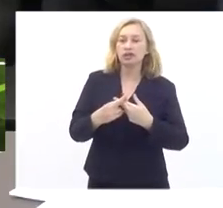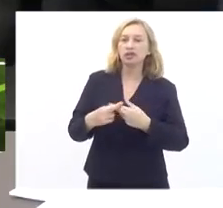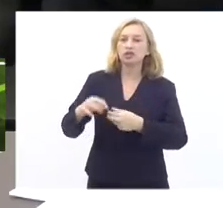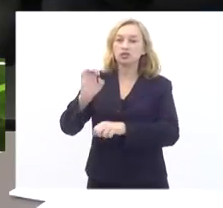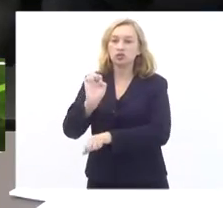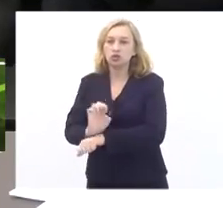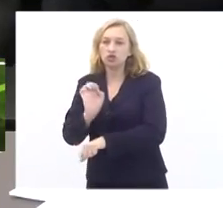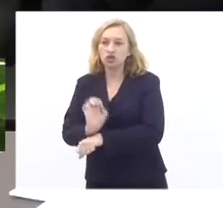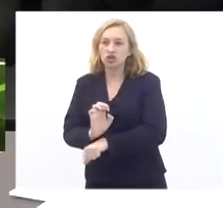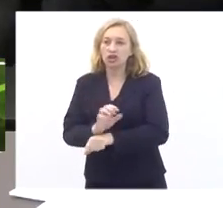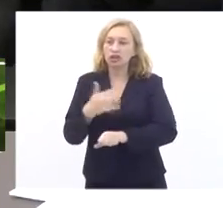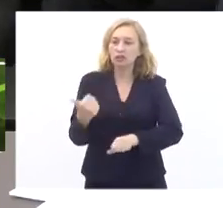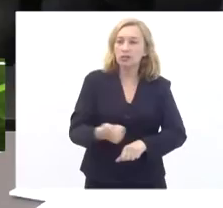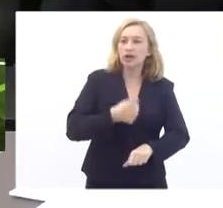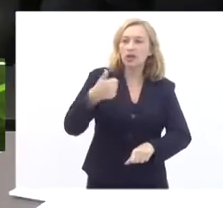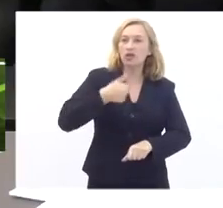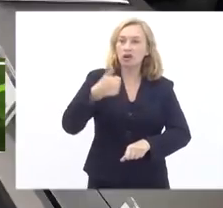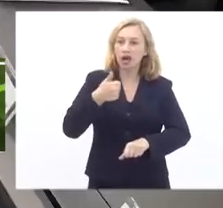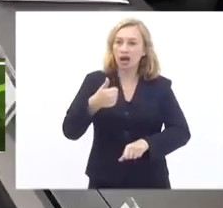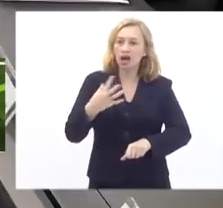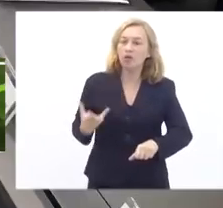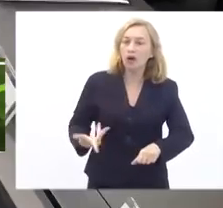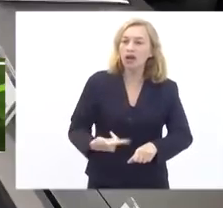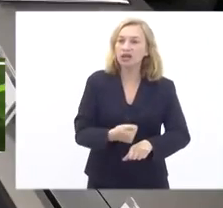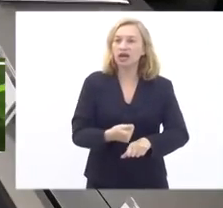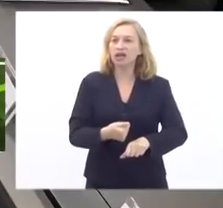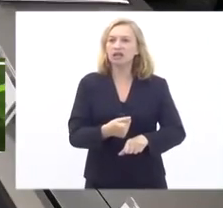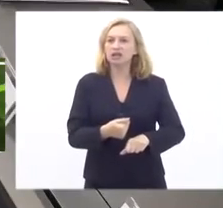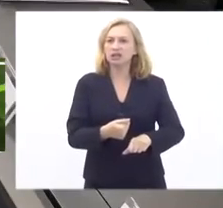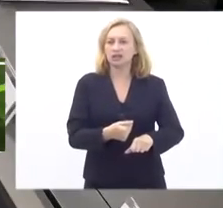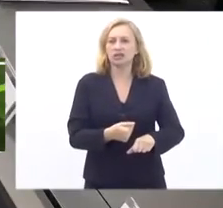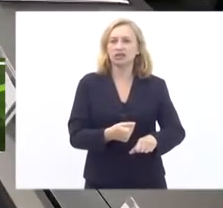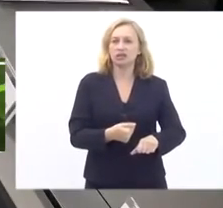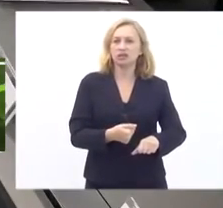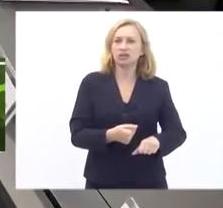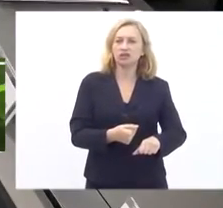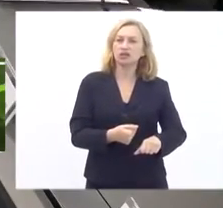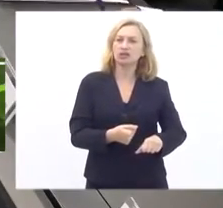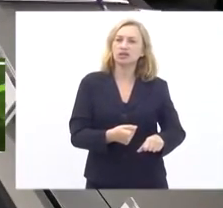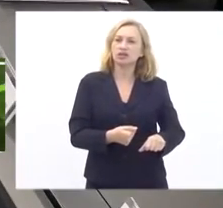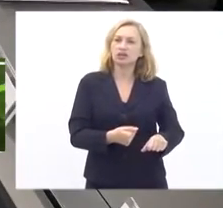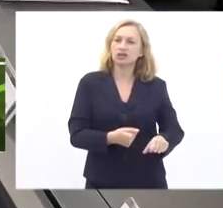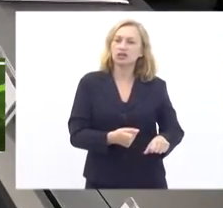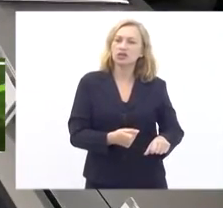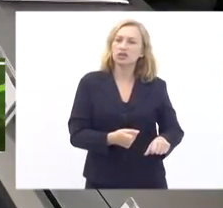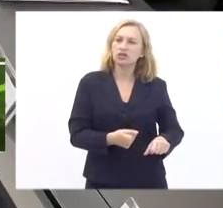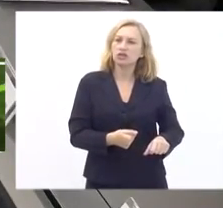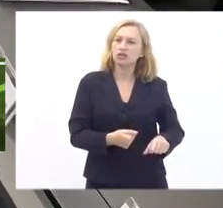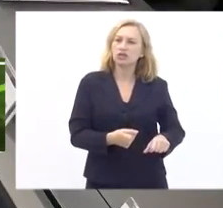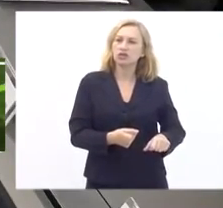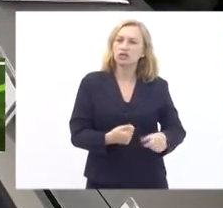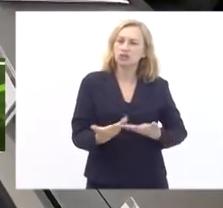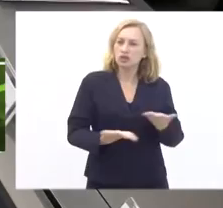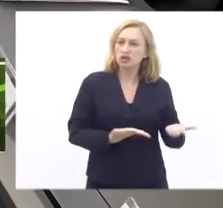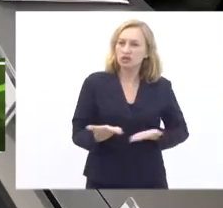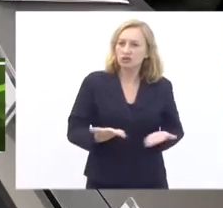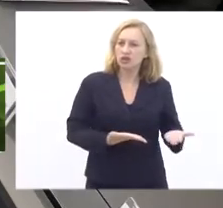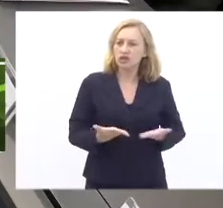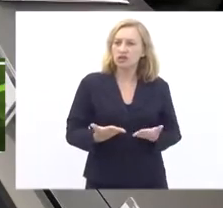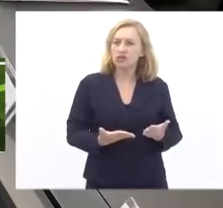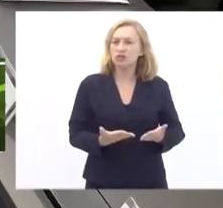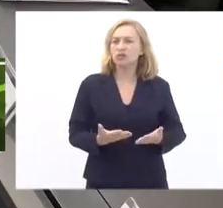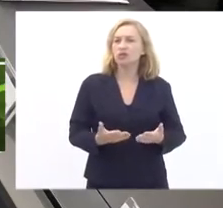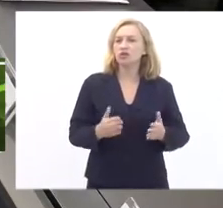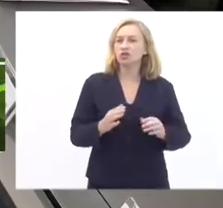a qualidade do atendimento da população que usa os trens. Mas já tiraria esse peso por parte